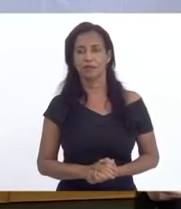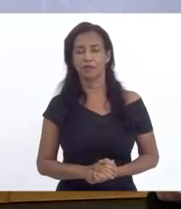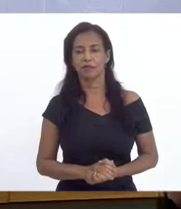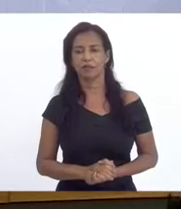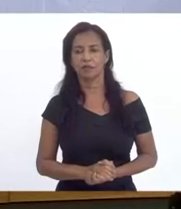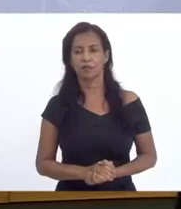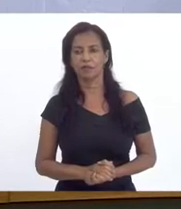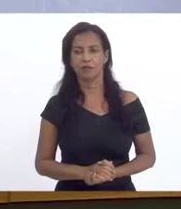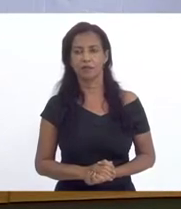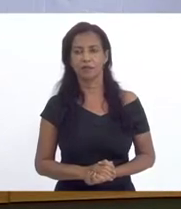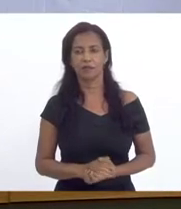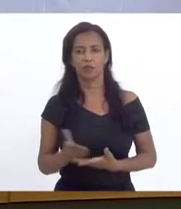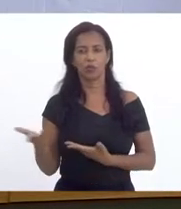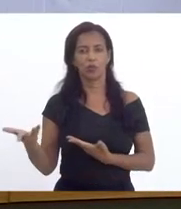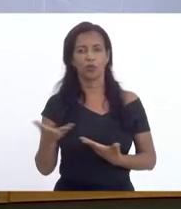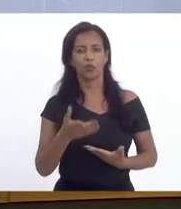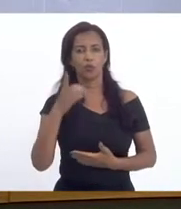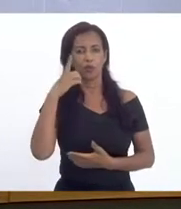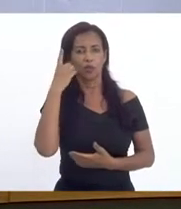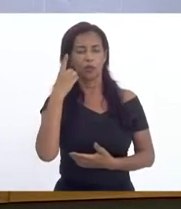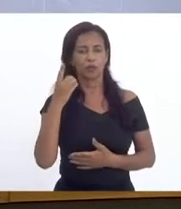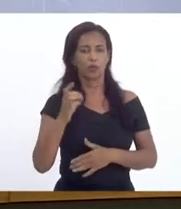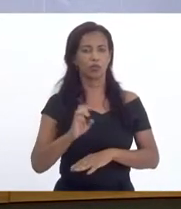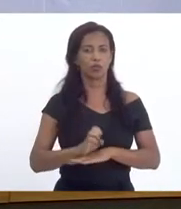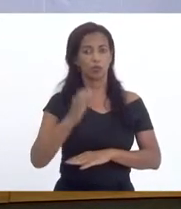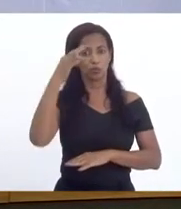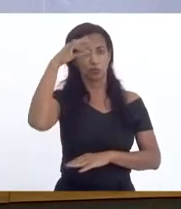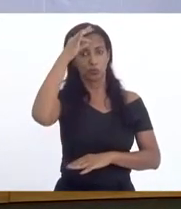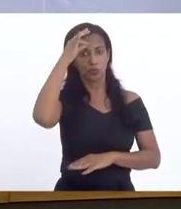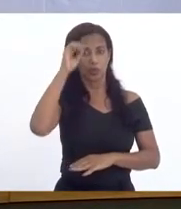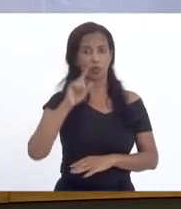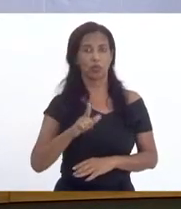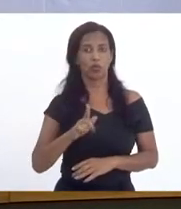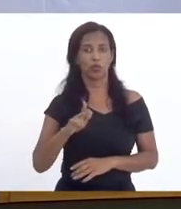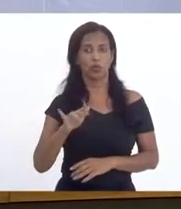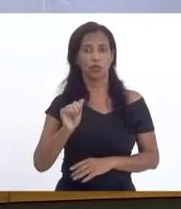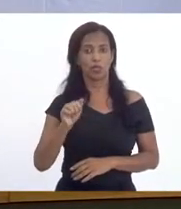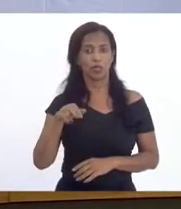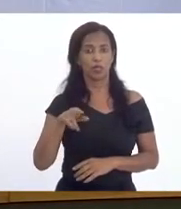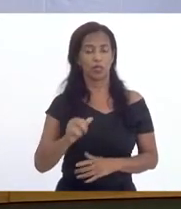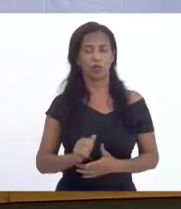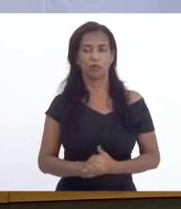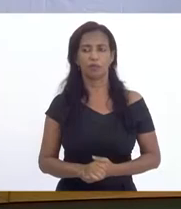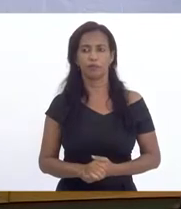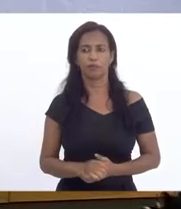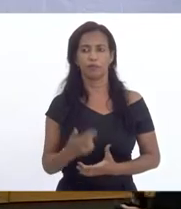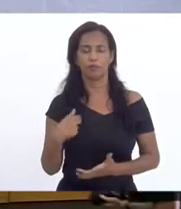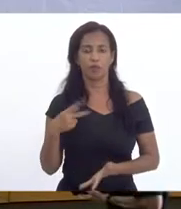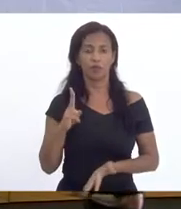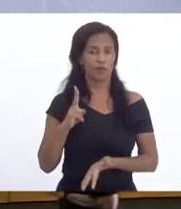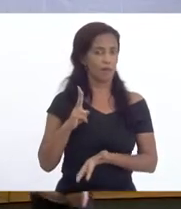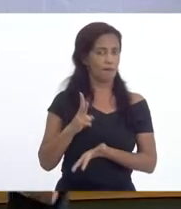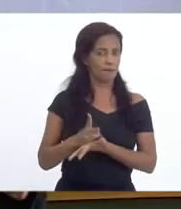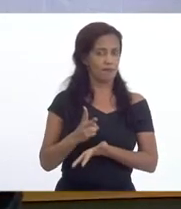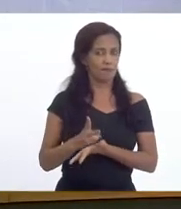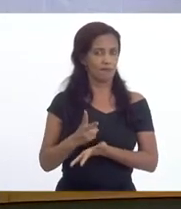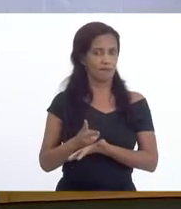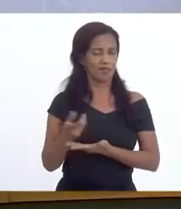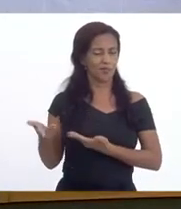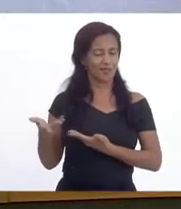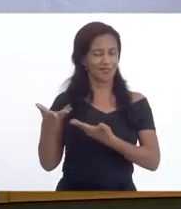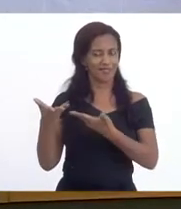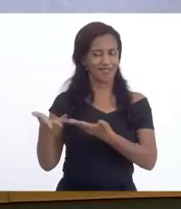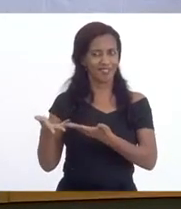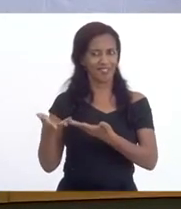gente convidar aqui o deputado estadual do Espírito Santo, Luciano, e vou fazer aqui a mesma entrega